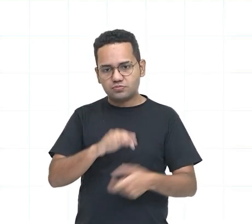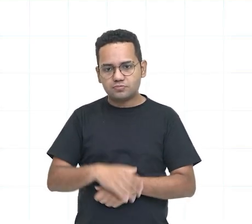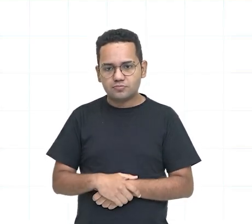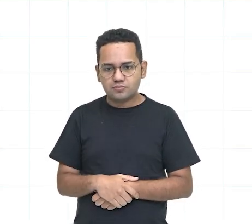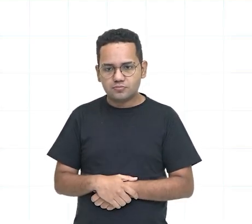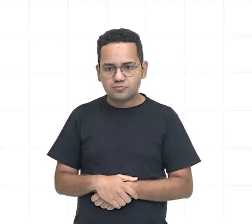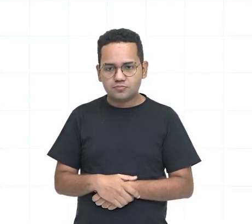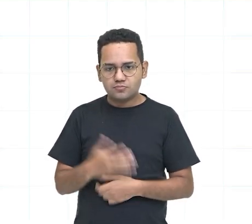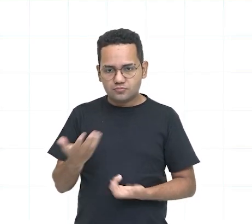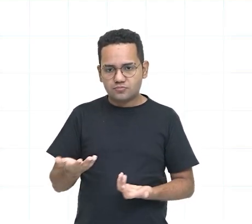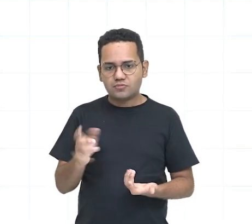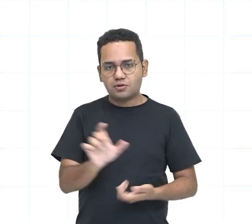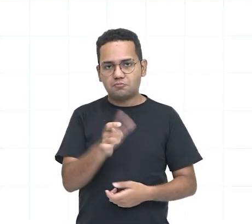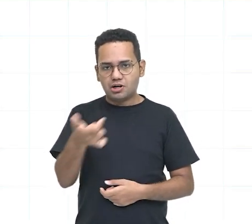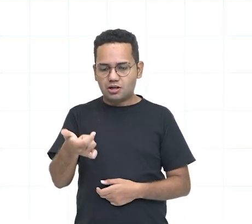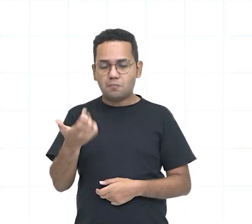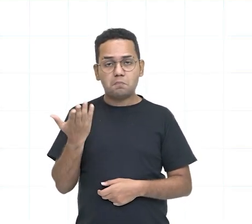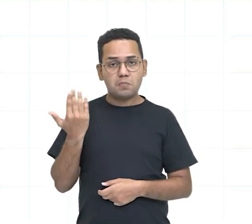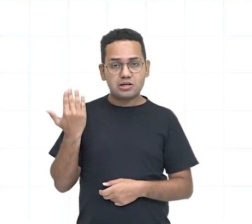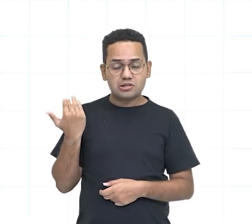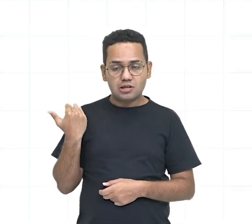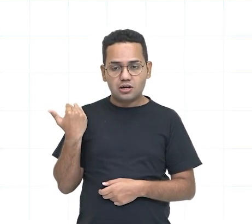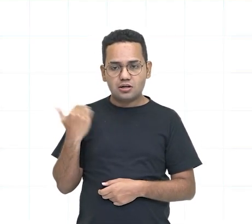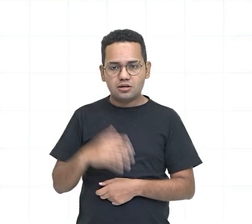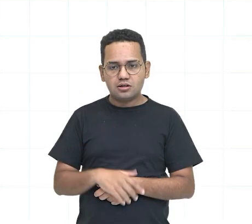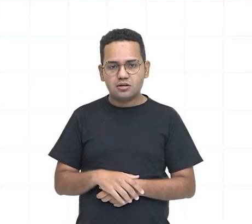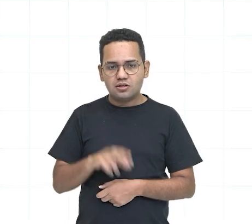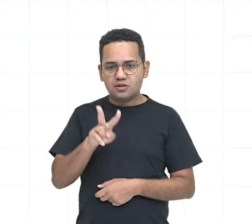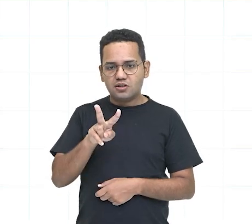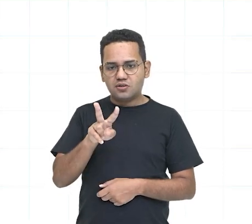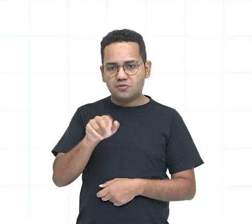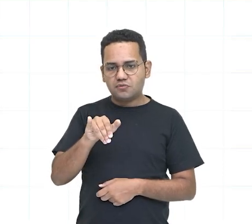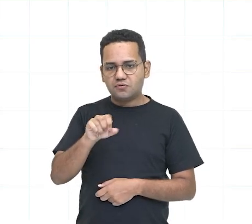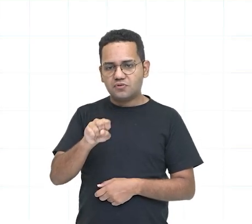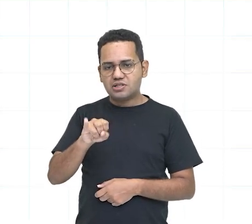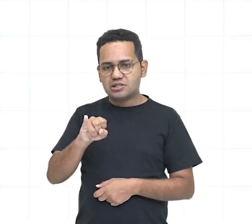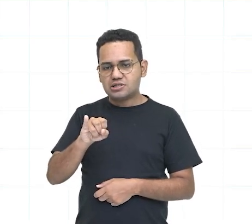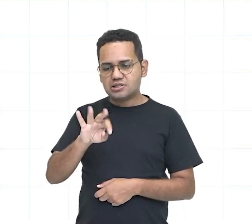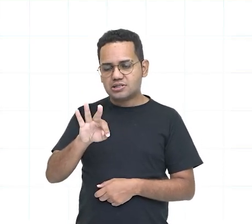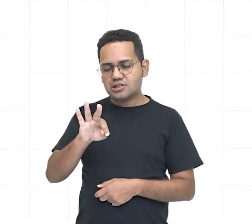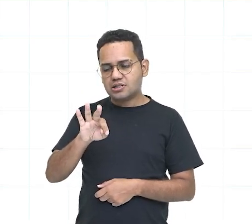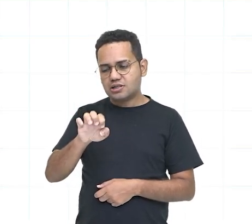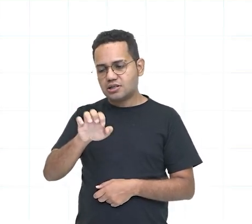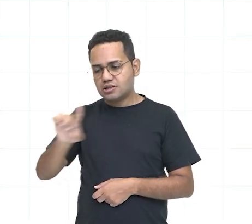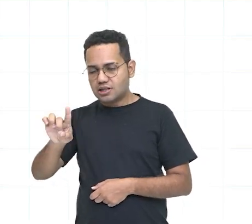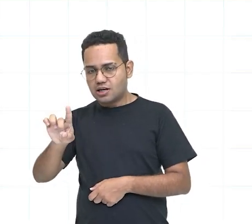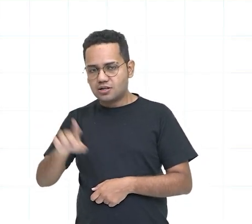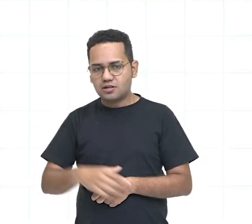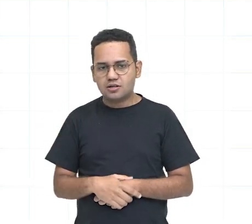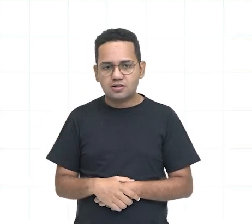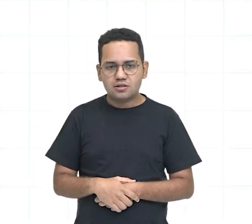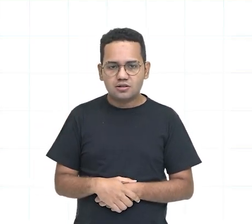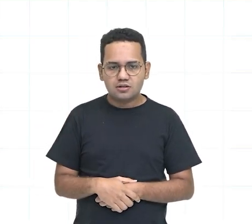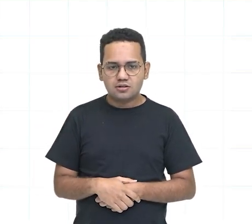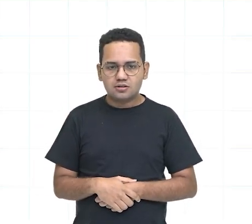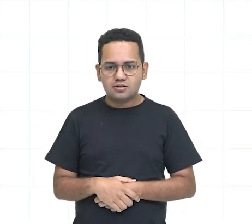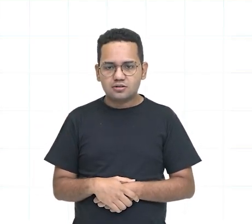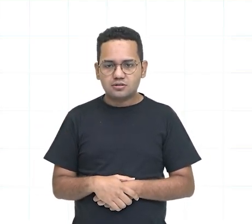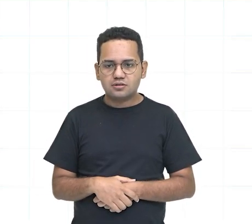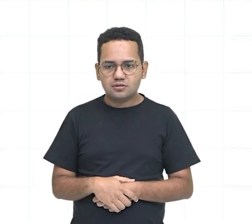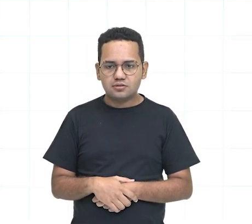o passado dele é visit. Repare que eu não falo visited, né? Ele para mais no T ali, visited,